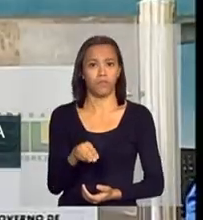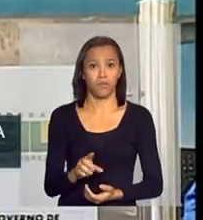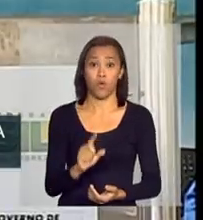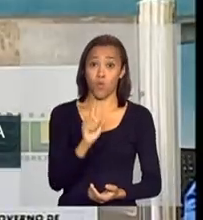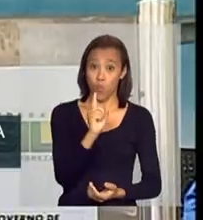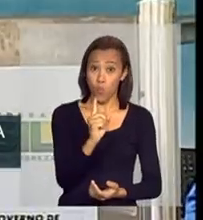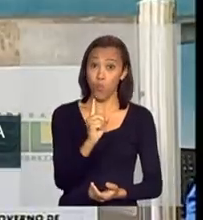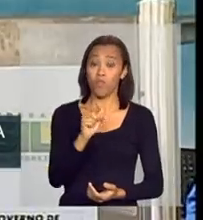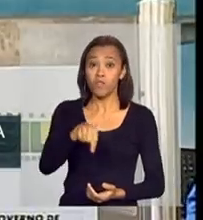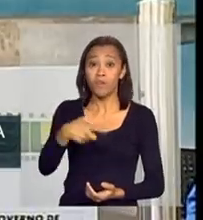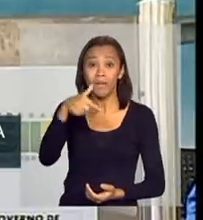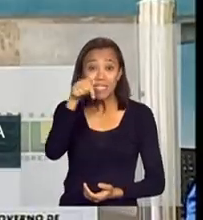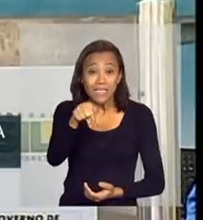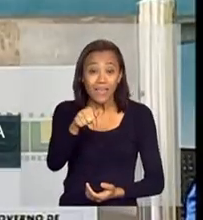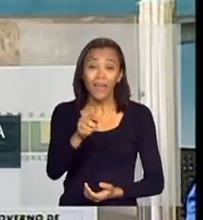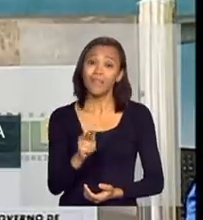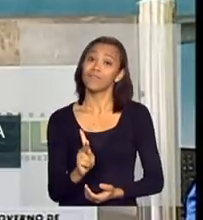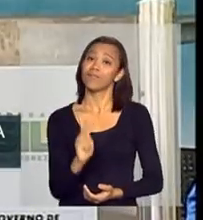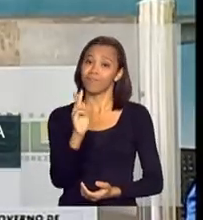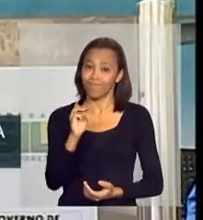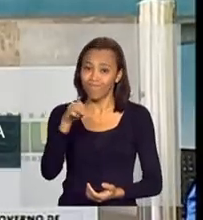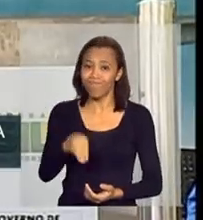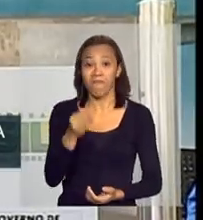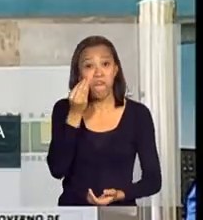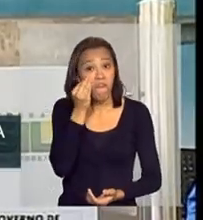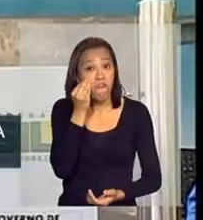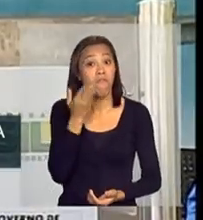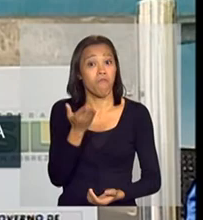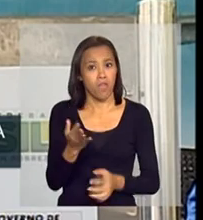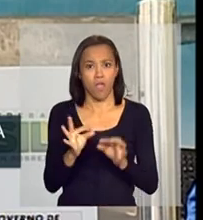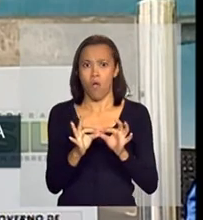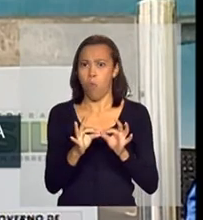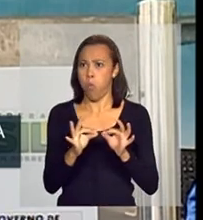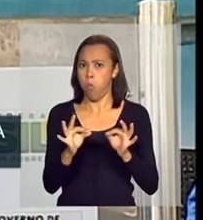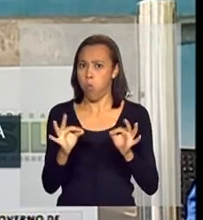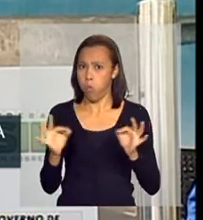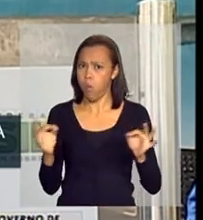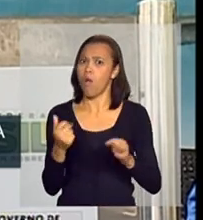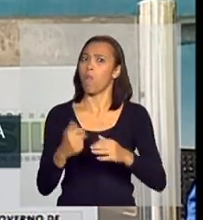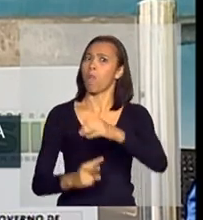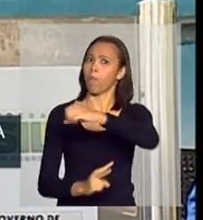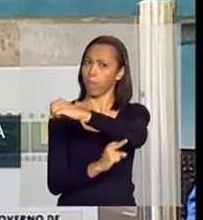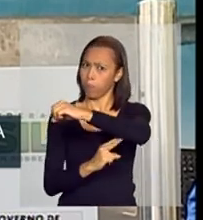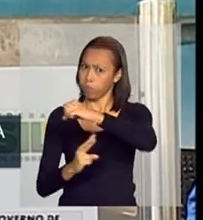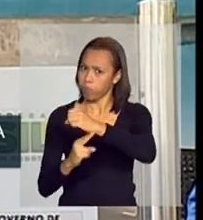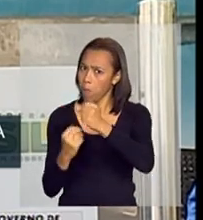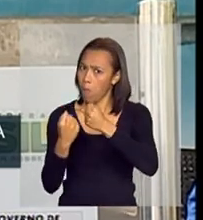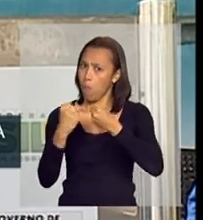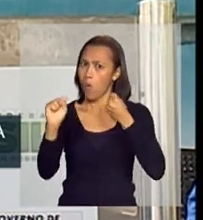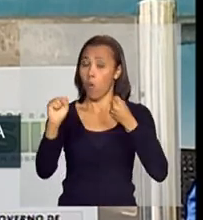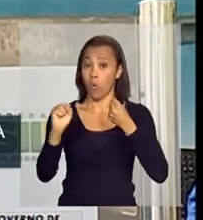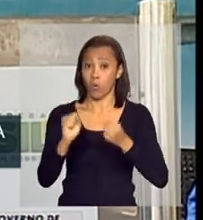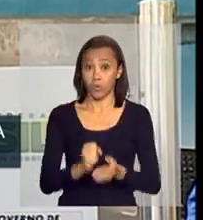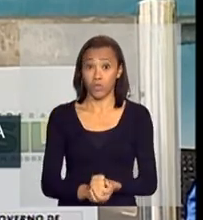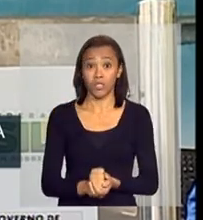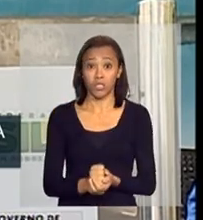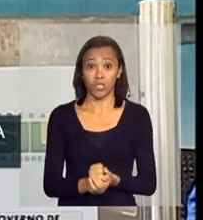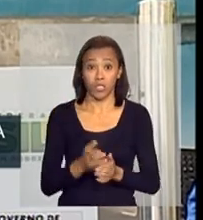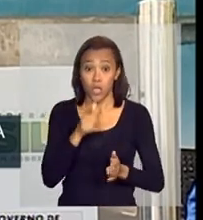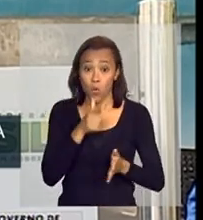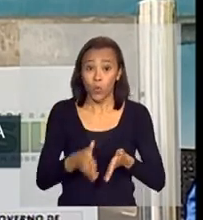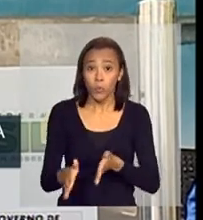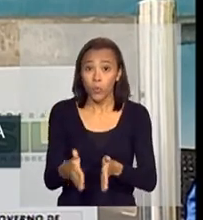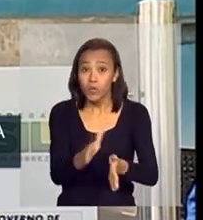1,7 quilômetros, vejam vocês, é a maior ponte fluvial do Nordeste,